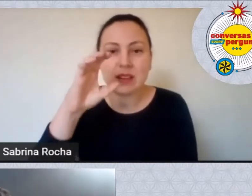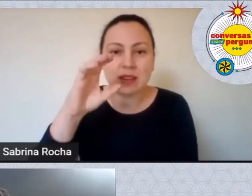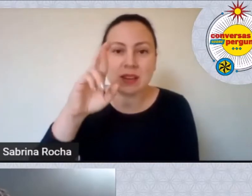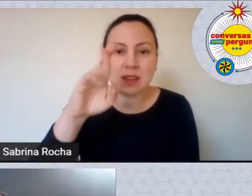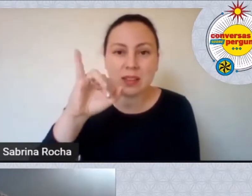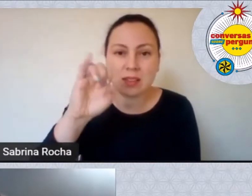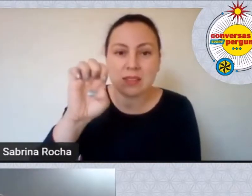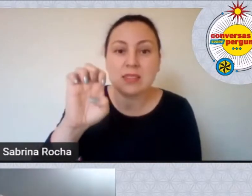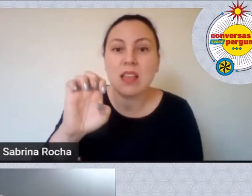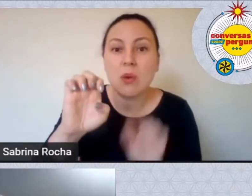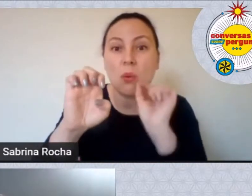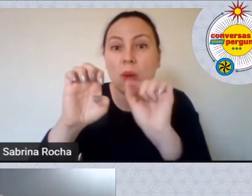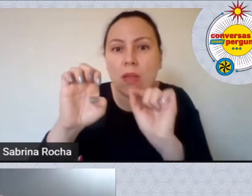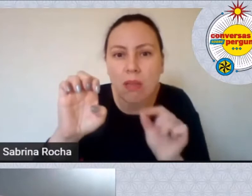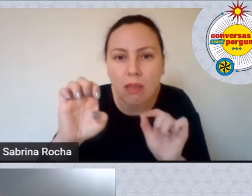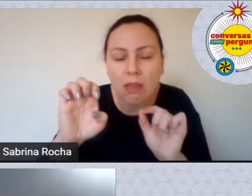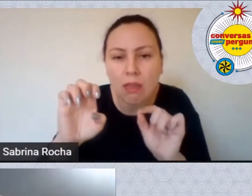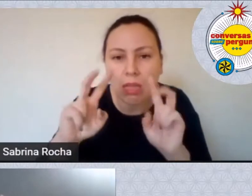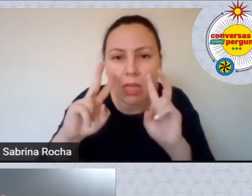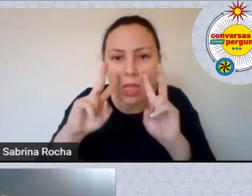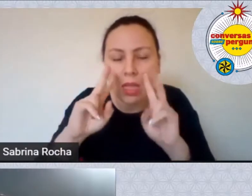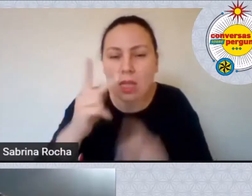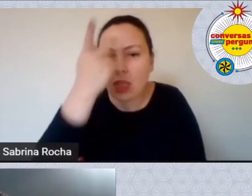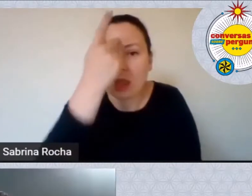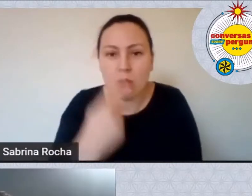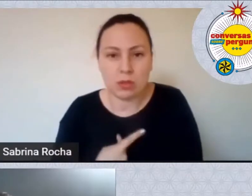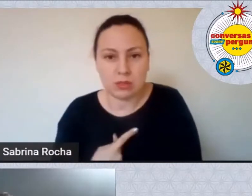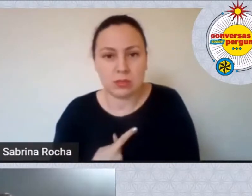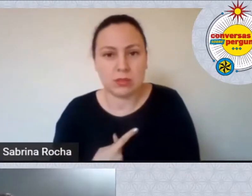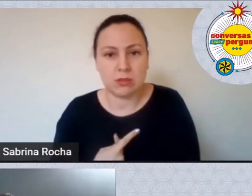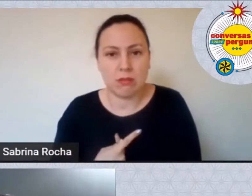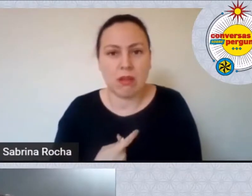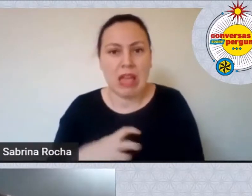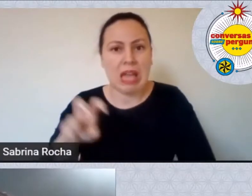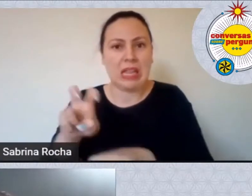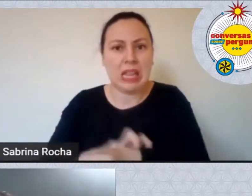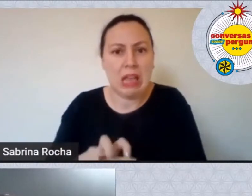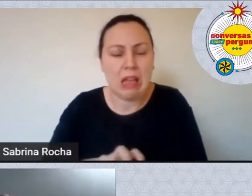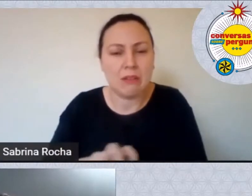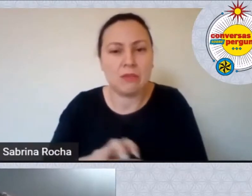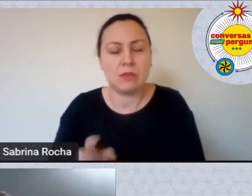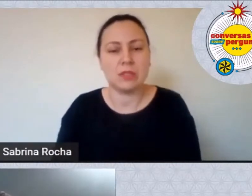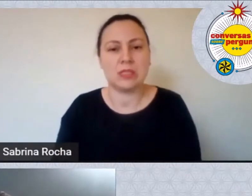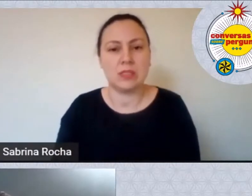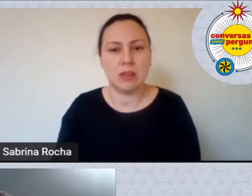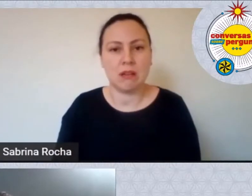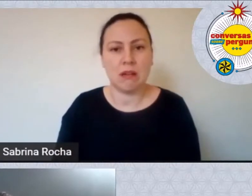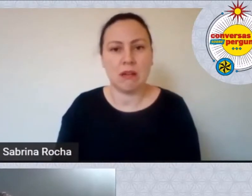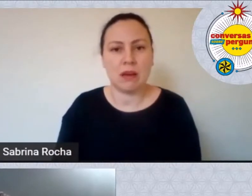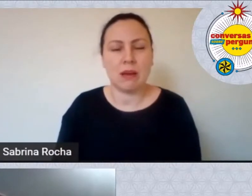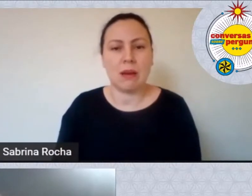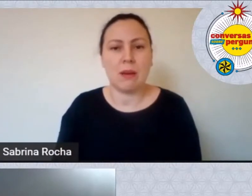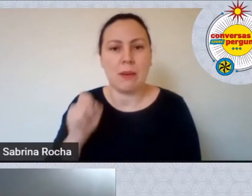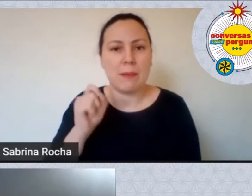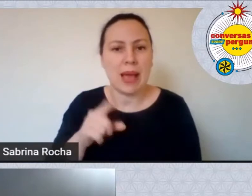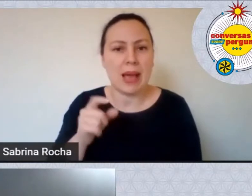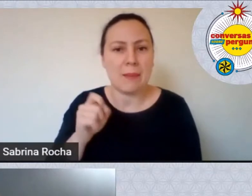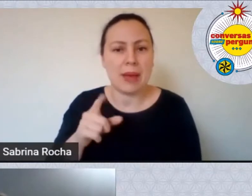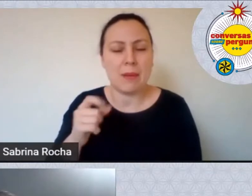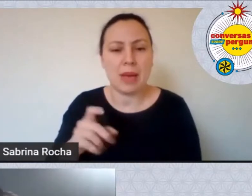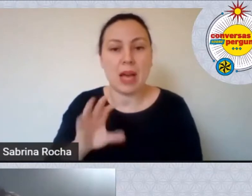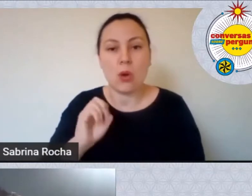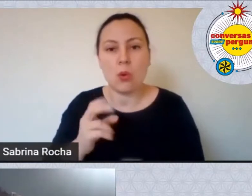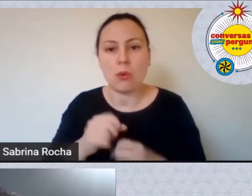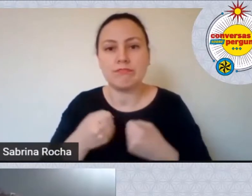reage? Egoisticamente, agressivo, irritadiço? Ou você abre sua janela, você